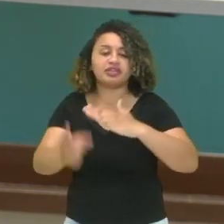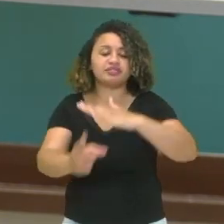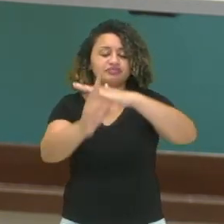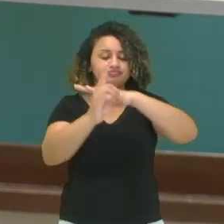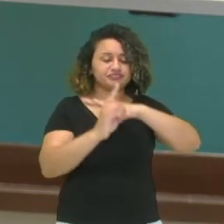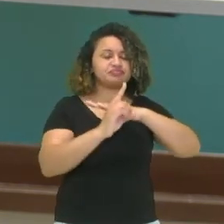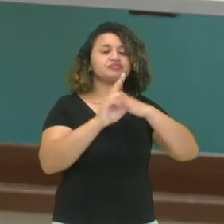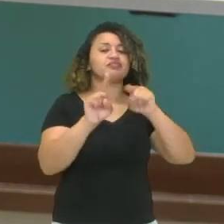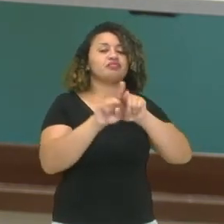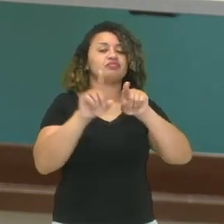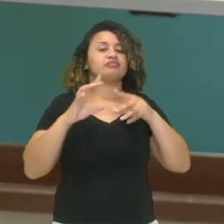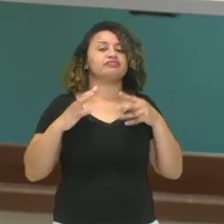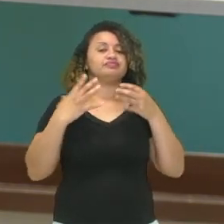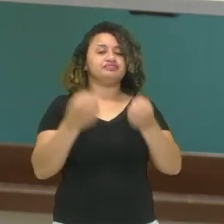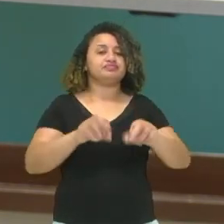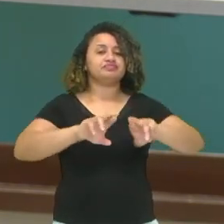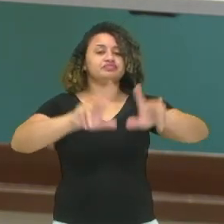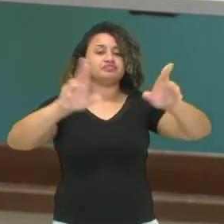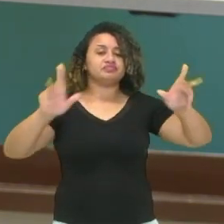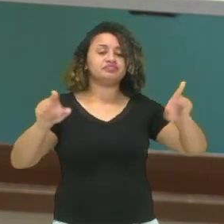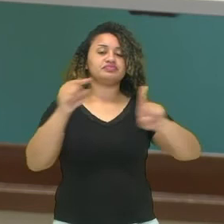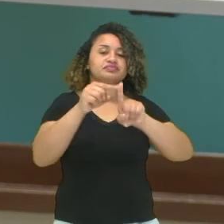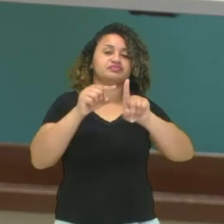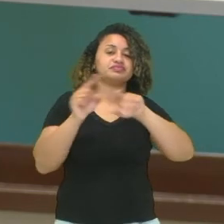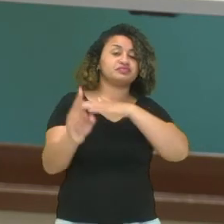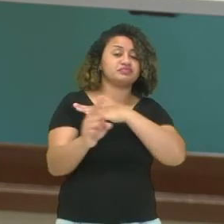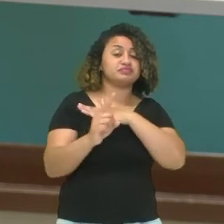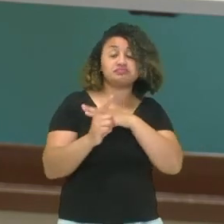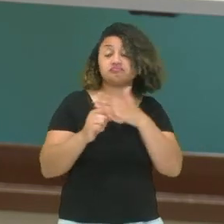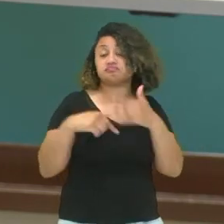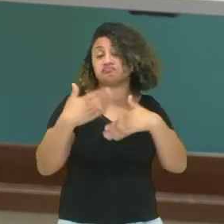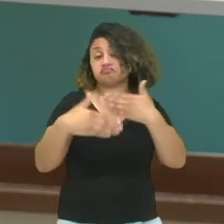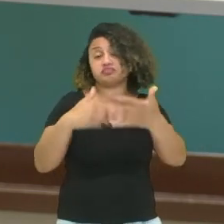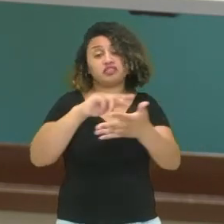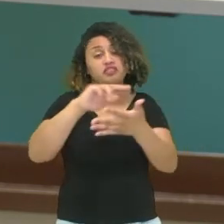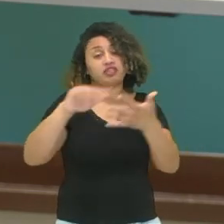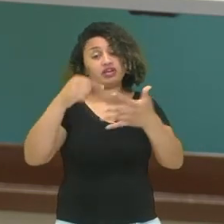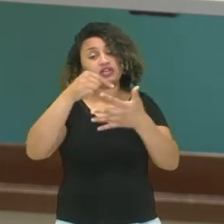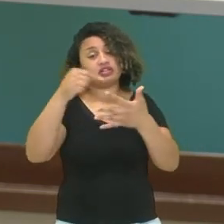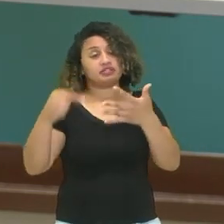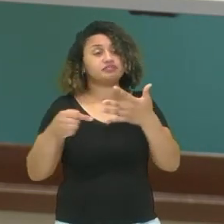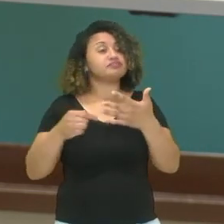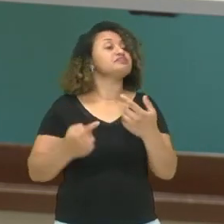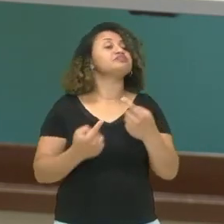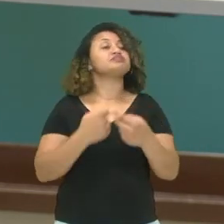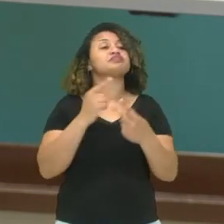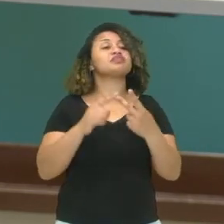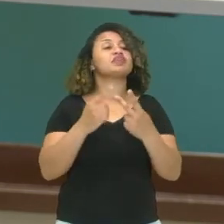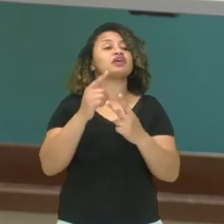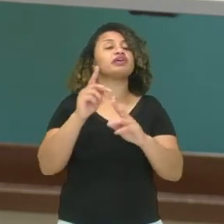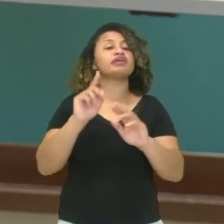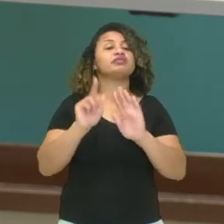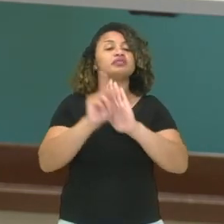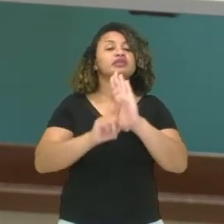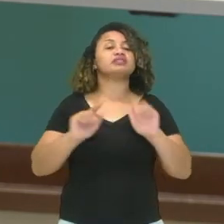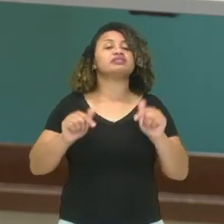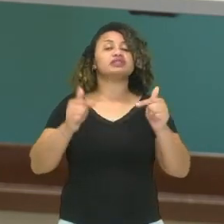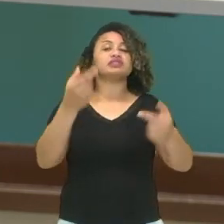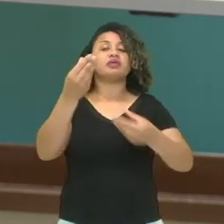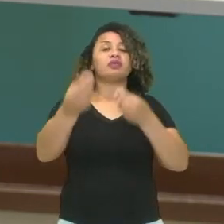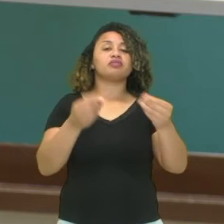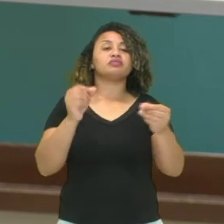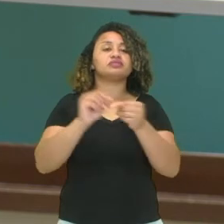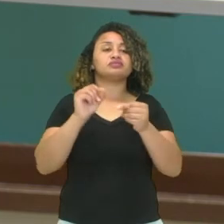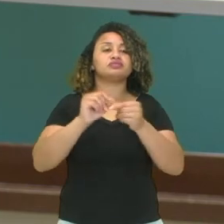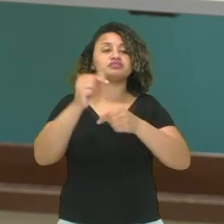questão da aceitação dos diferentes tipos de cliente e assim sucessivamente. Qual é o plano de ação? Como iremos trabalhar?